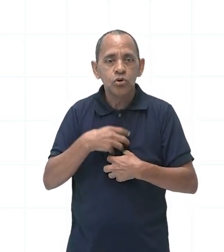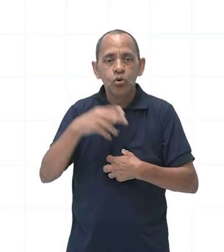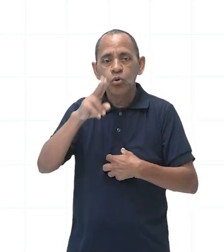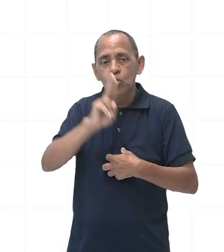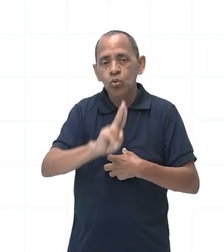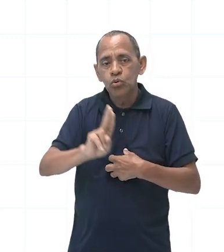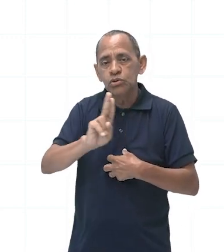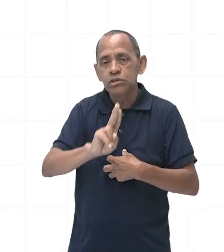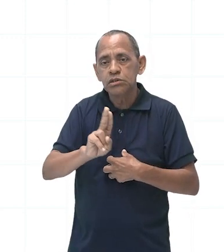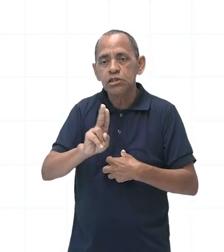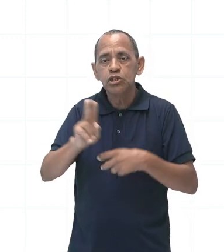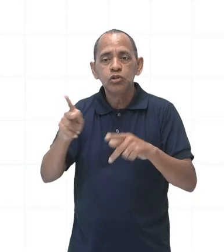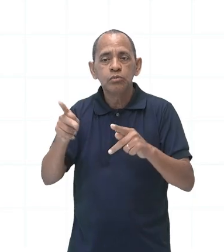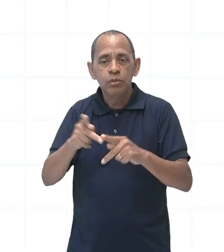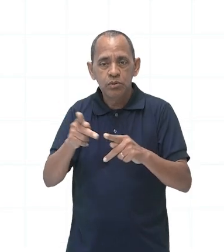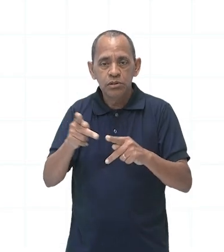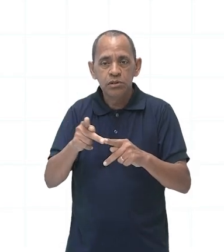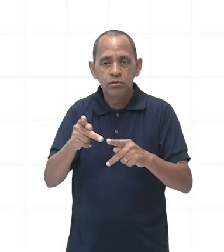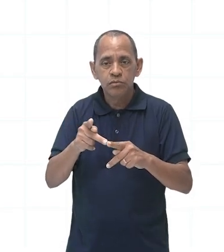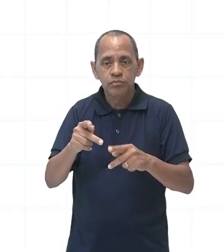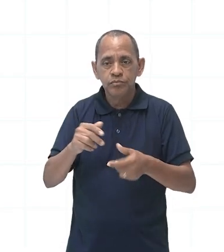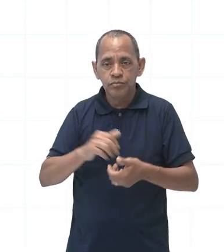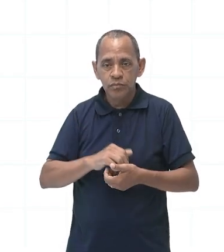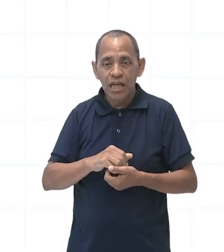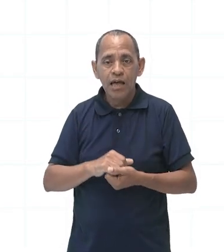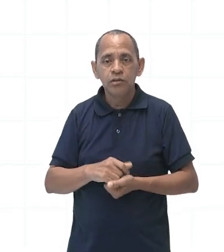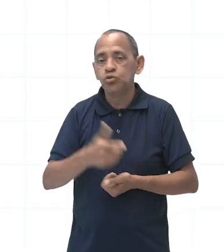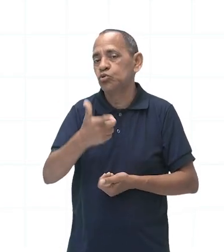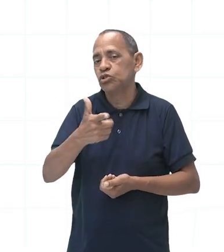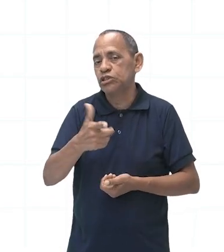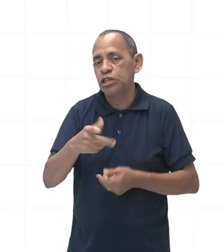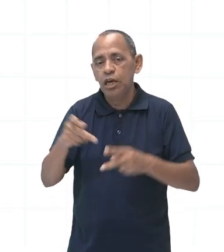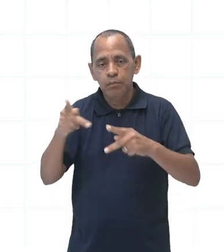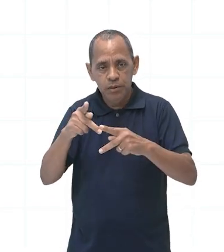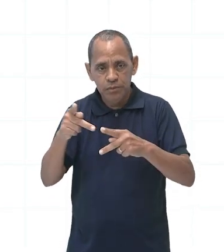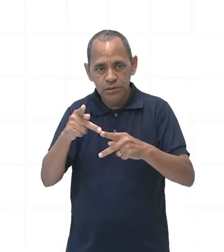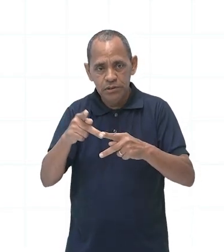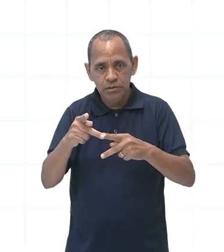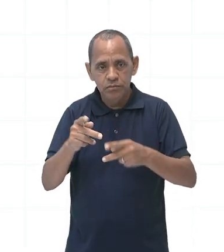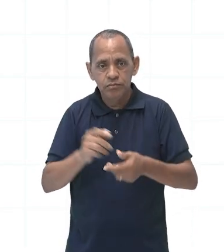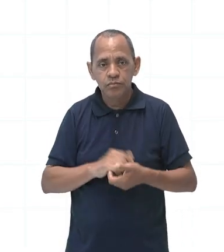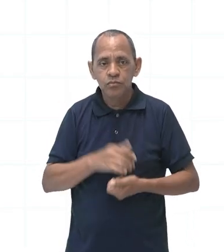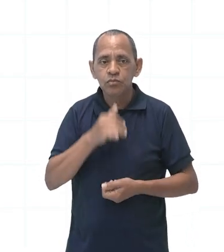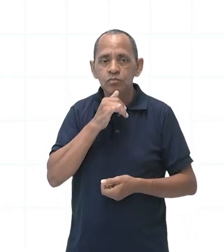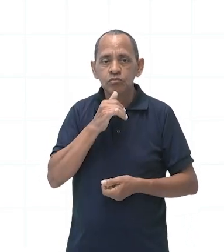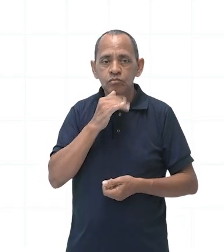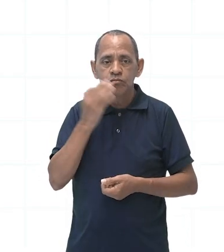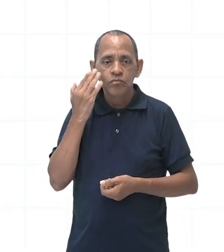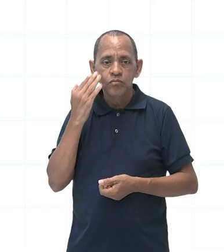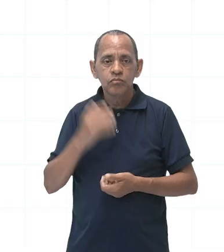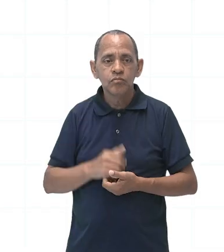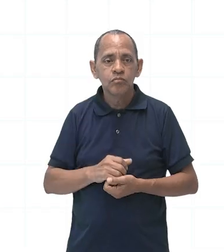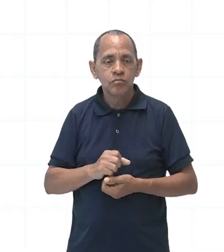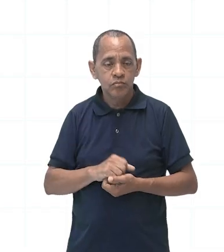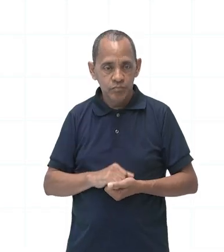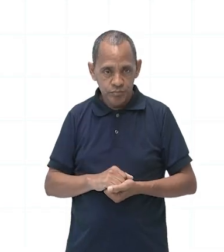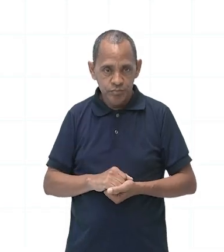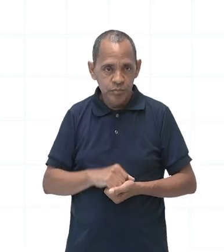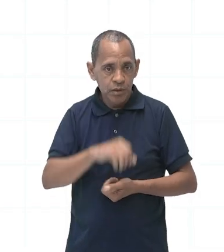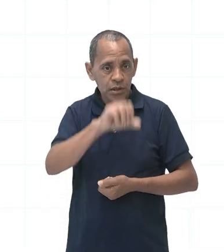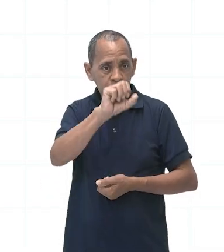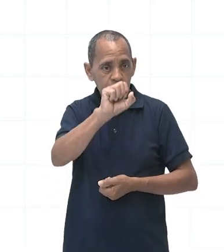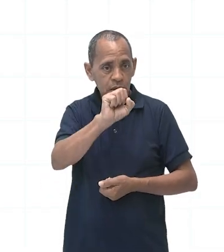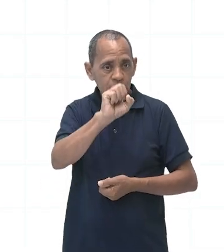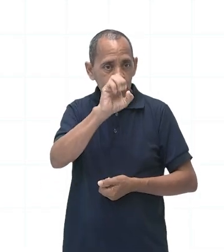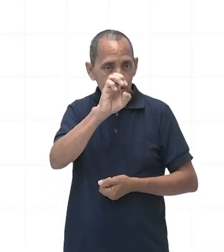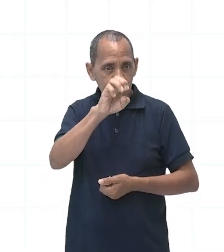o sentido do verbo significativo, aquele verbo de ação, de movimento, né? Já conversamos aqui sobre isso. E esse complemento